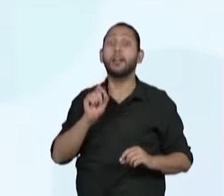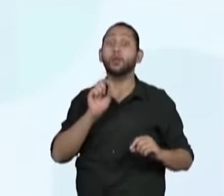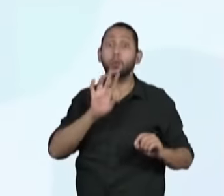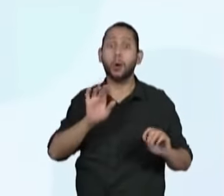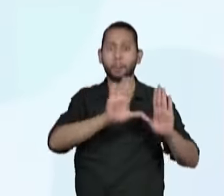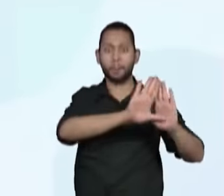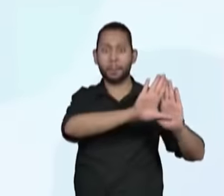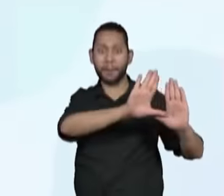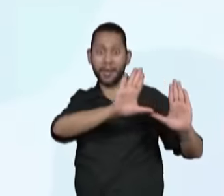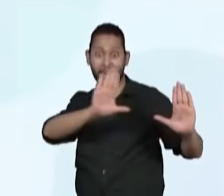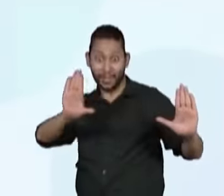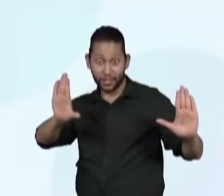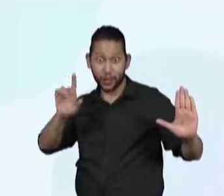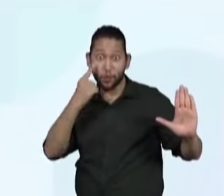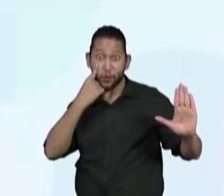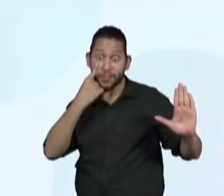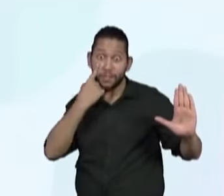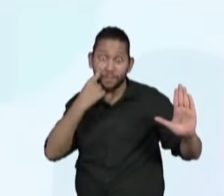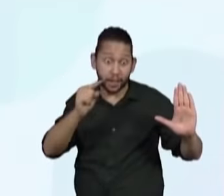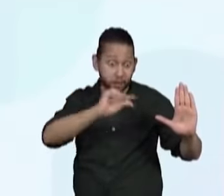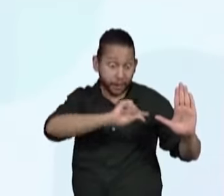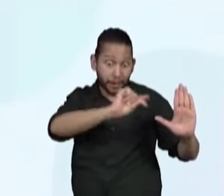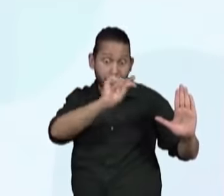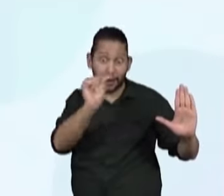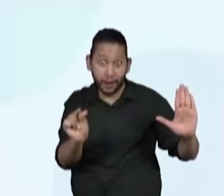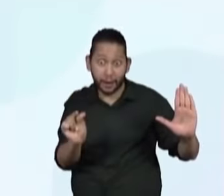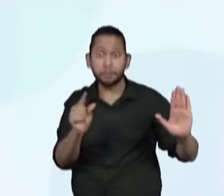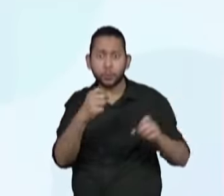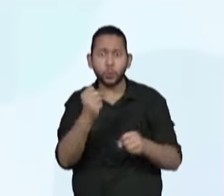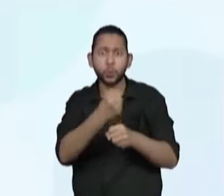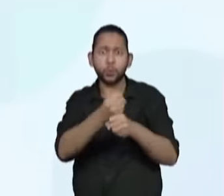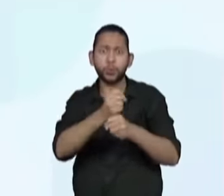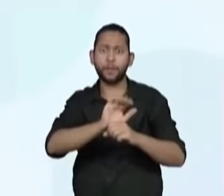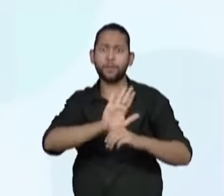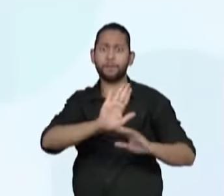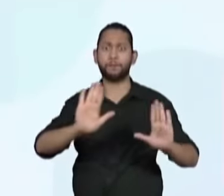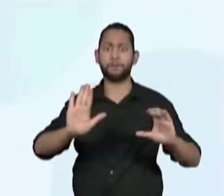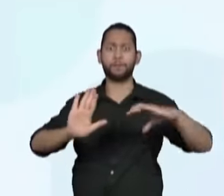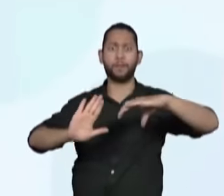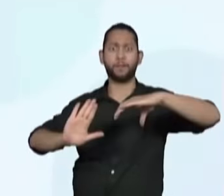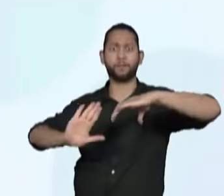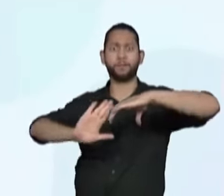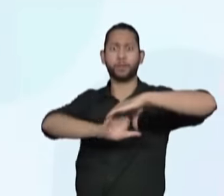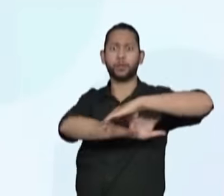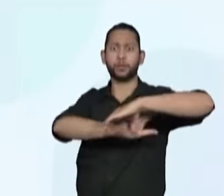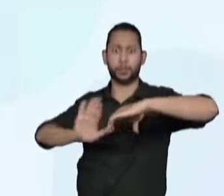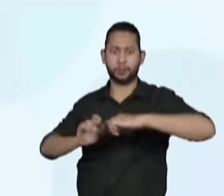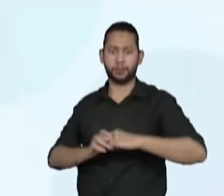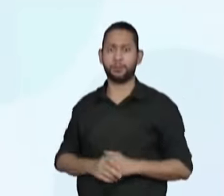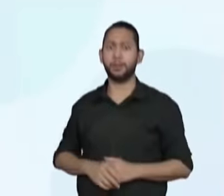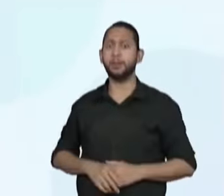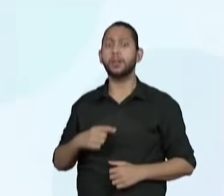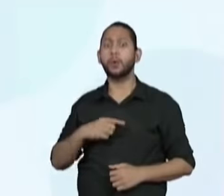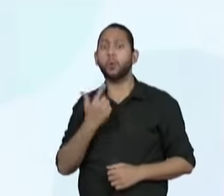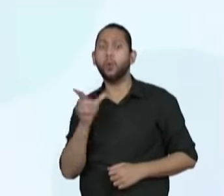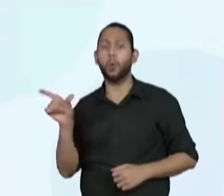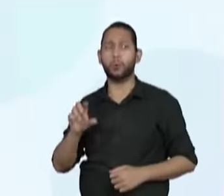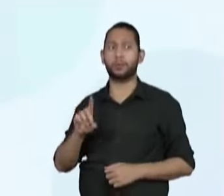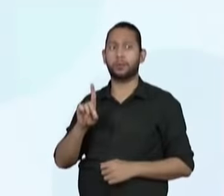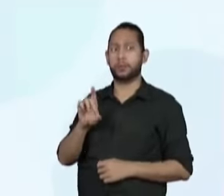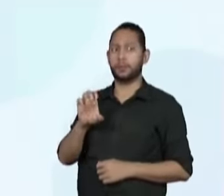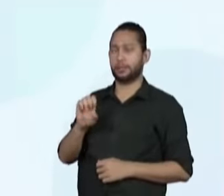uma parede, né, com a área vedada. Nós temos também o arco de descarga, que ele é adotado justamente para aliviar o peso das paredes, né?